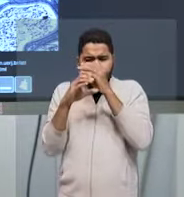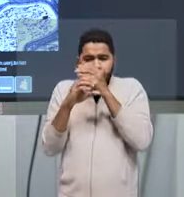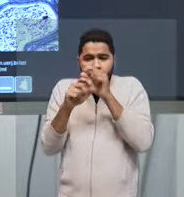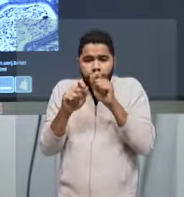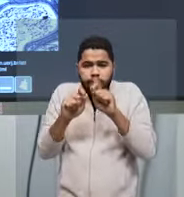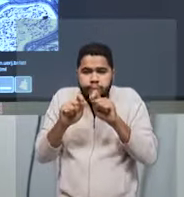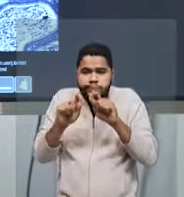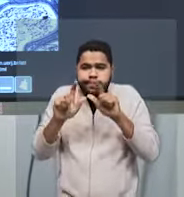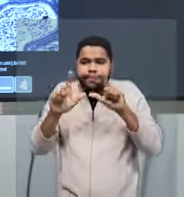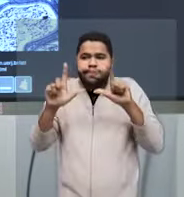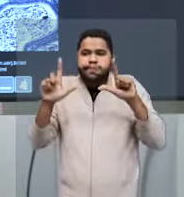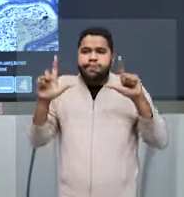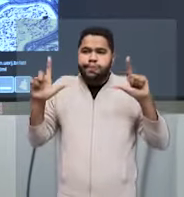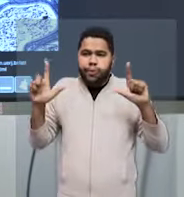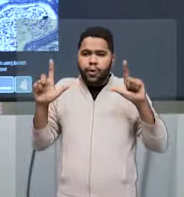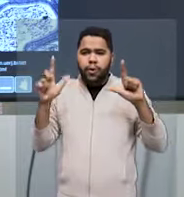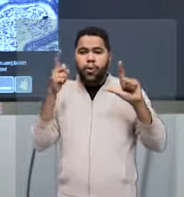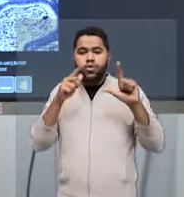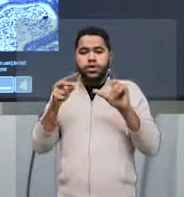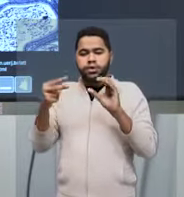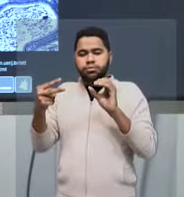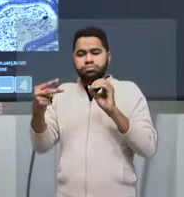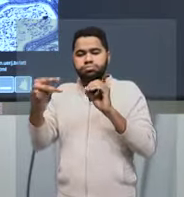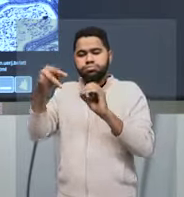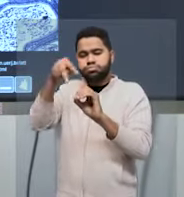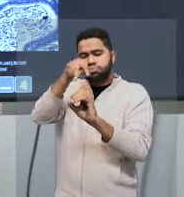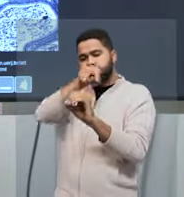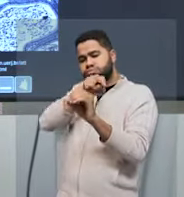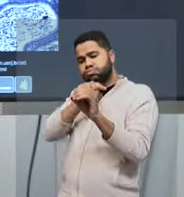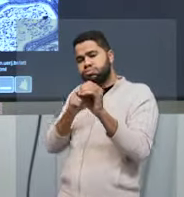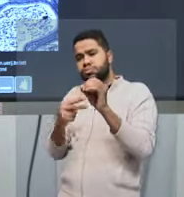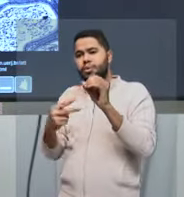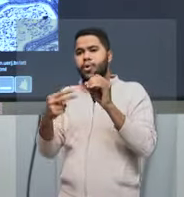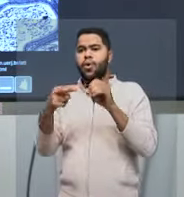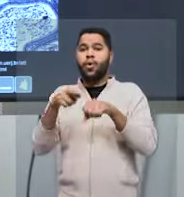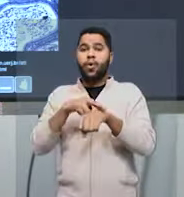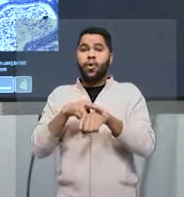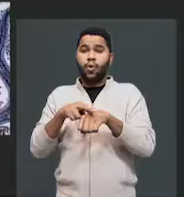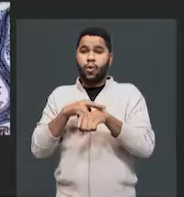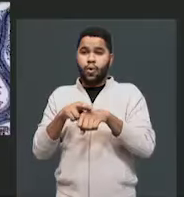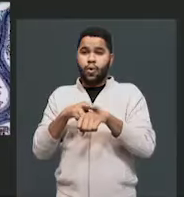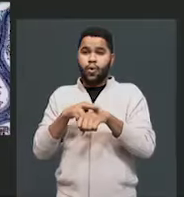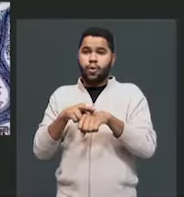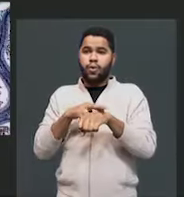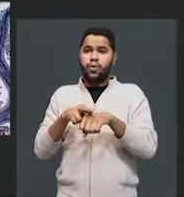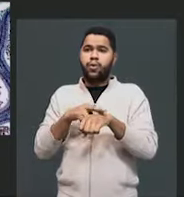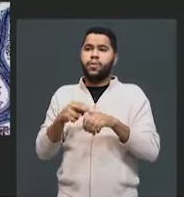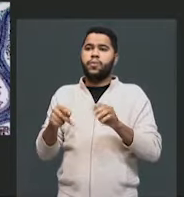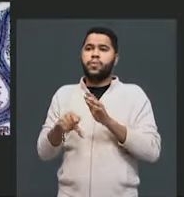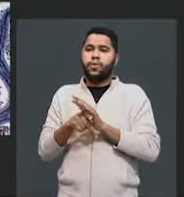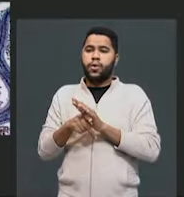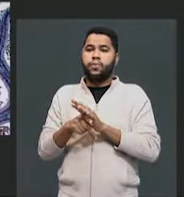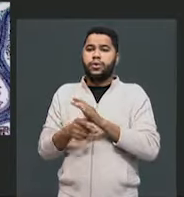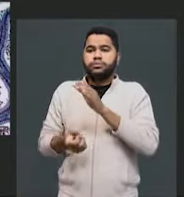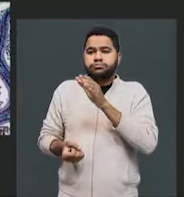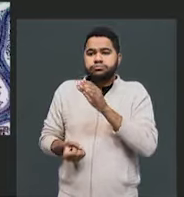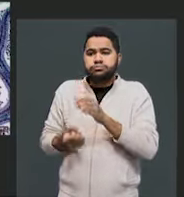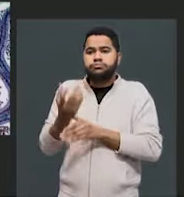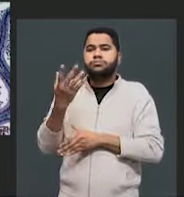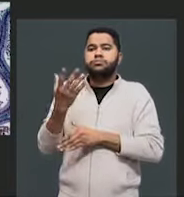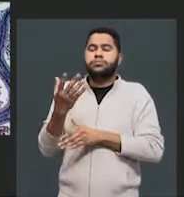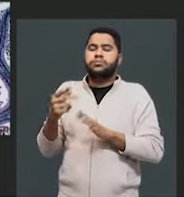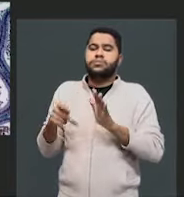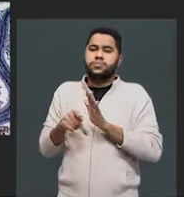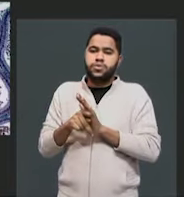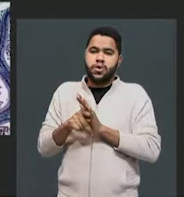eu vejo tridimensional. Então, eu tenho aqui de roxo, né, as espermatogônias, as células que vão dar origem aos